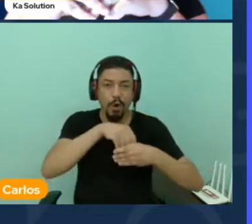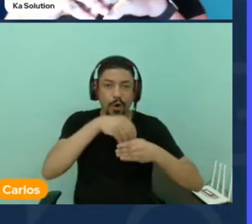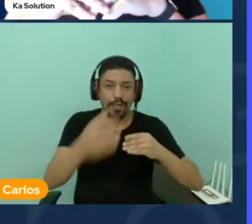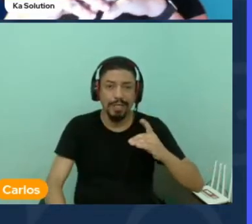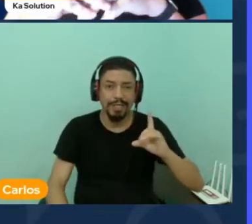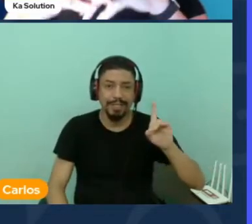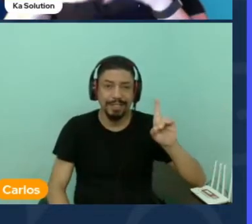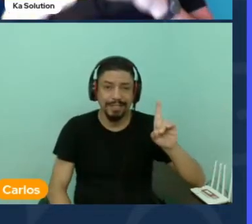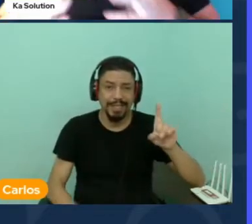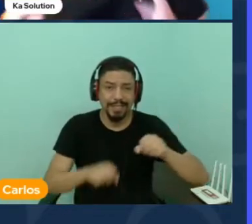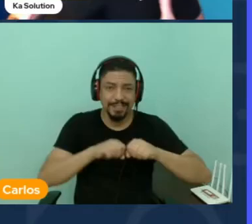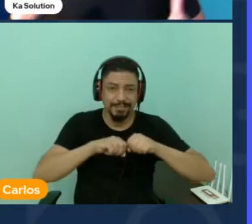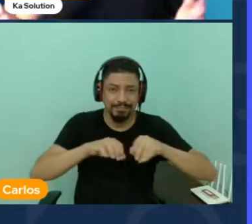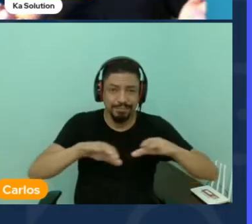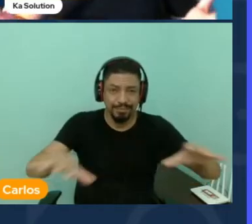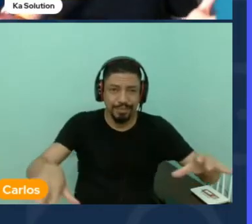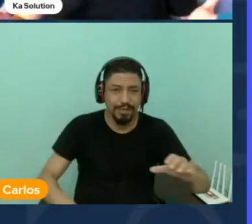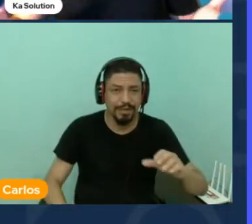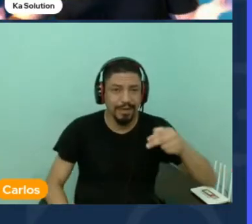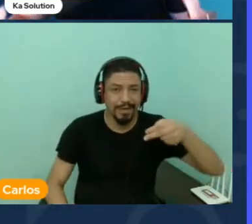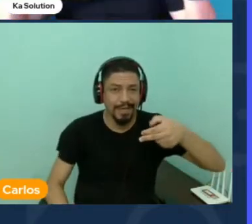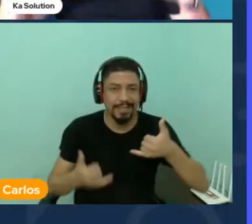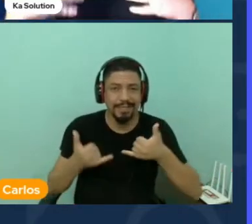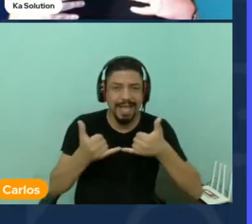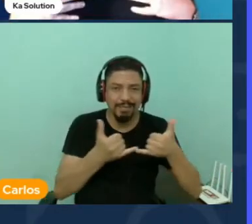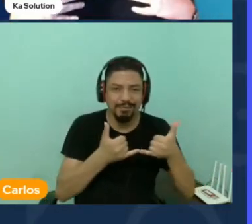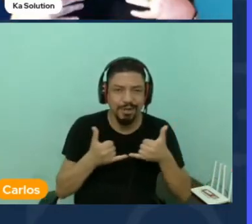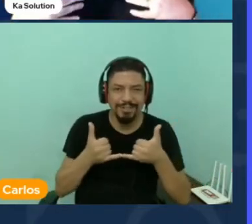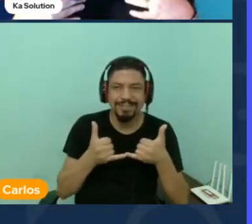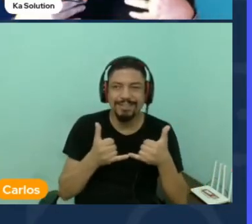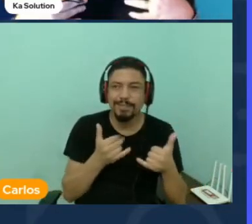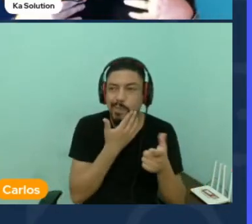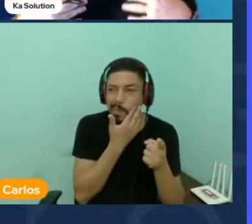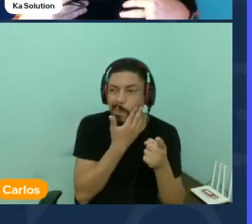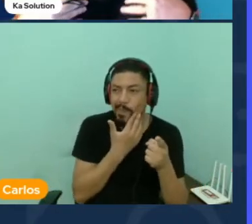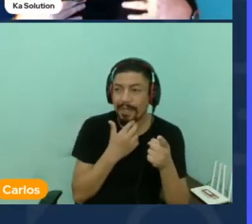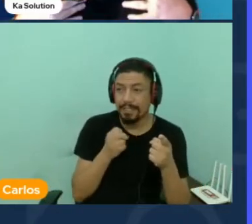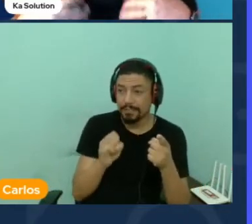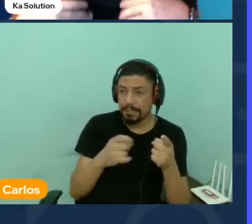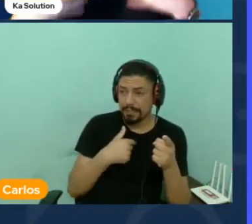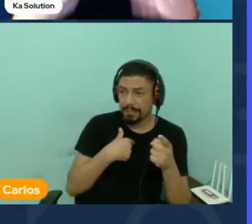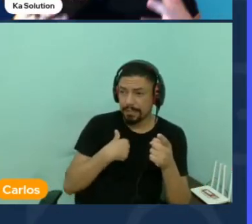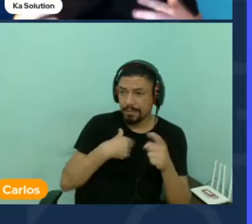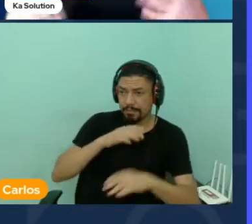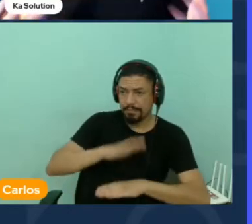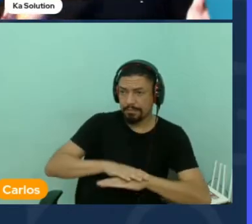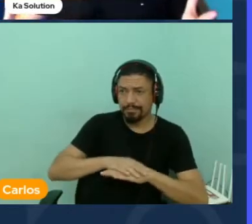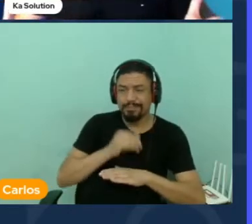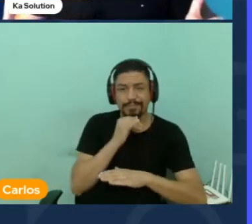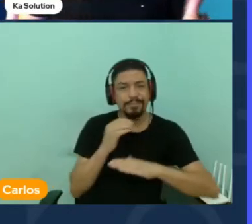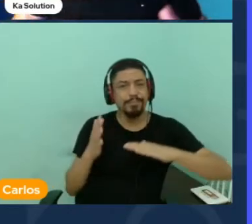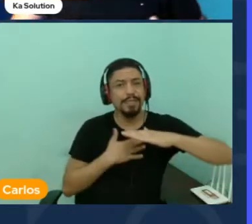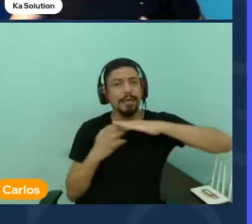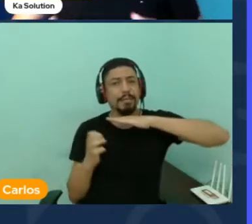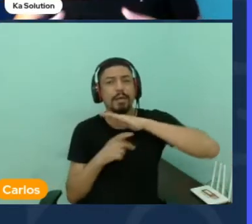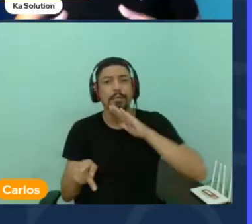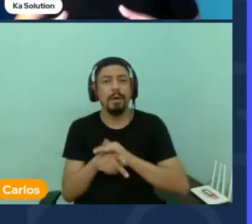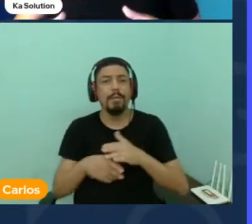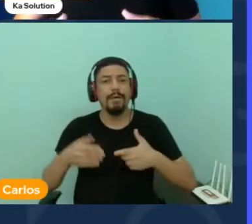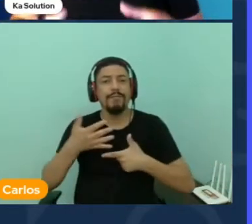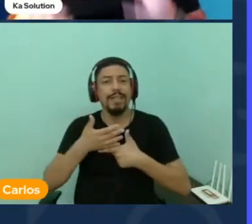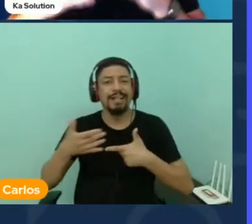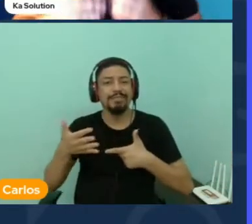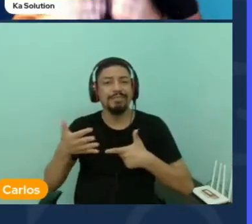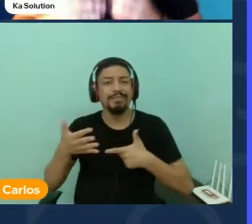AWS. Então, é assim que, por exemplo, se eu fosse um provedor de streaming de vídeo, eu